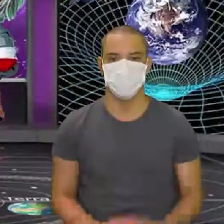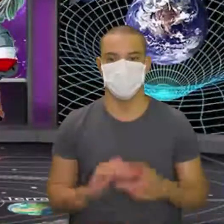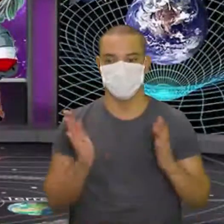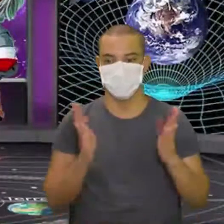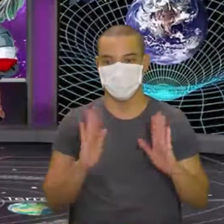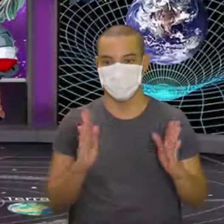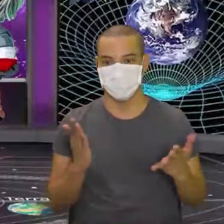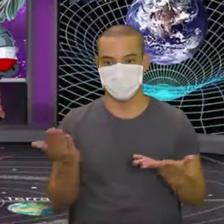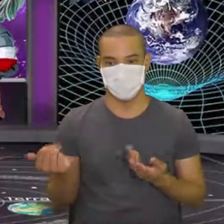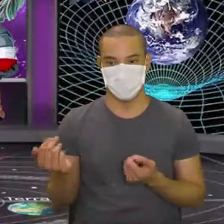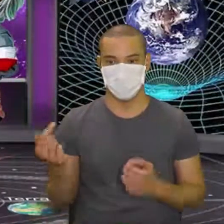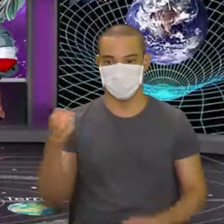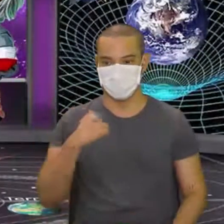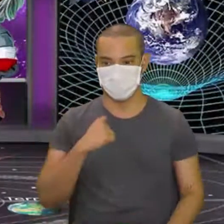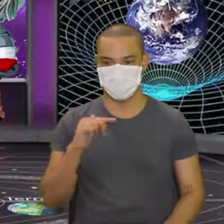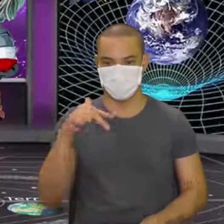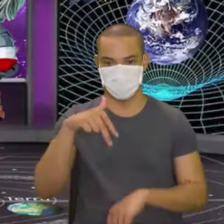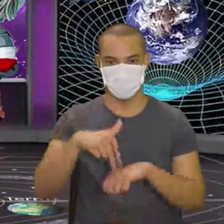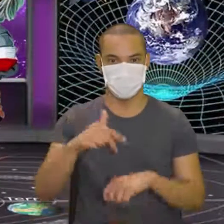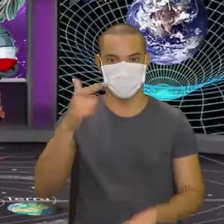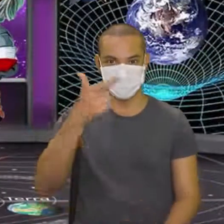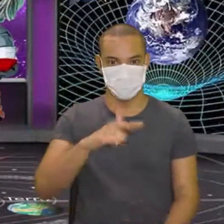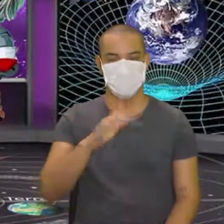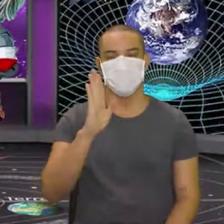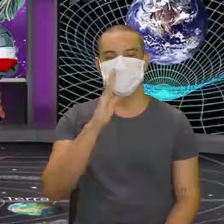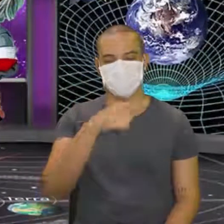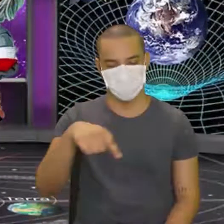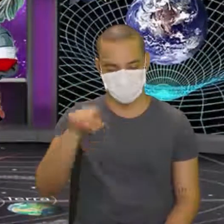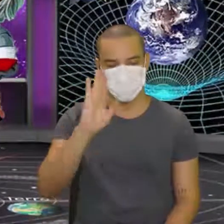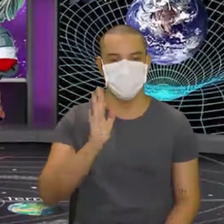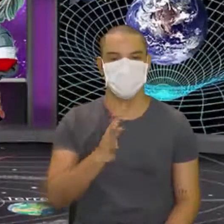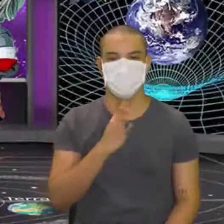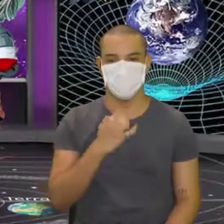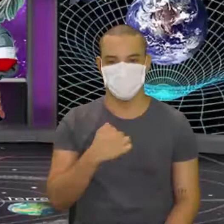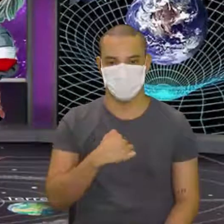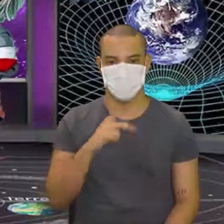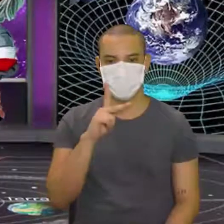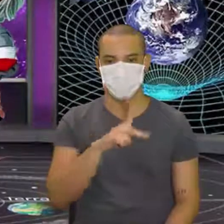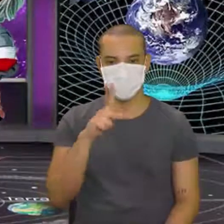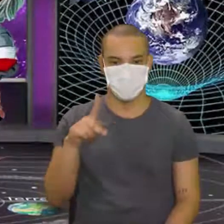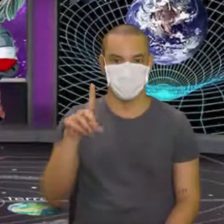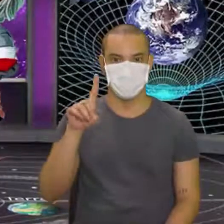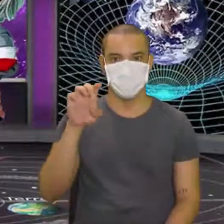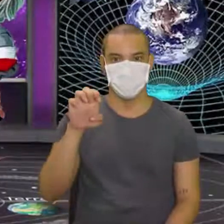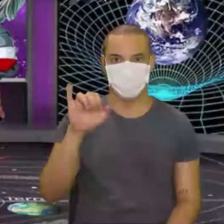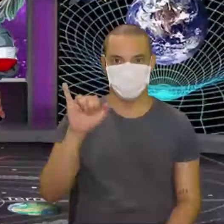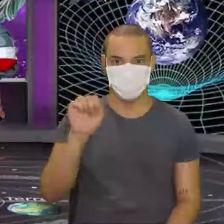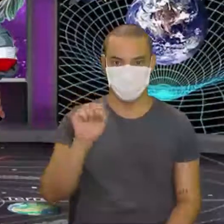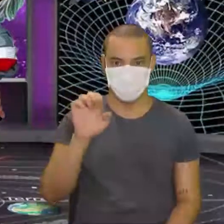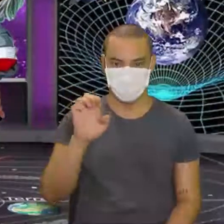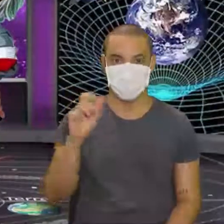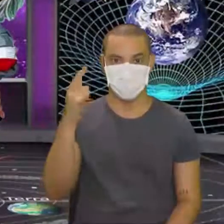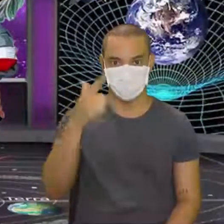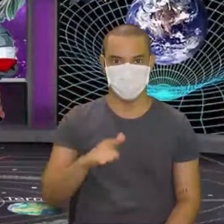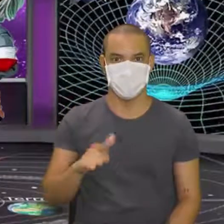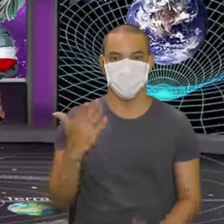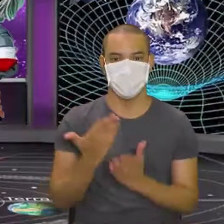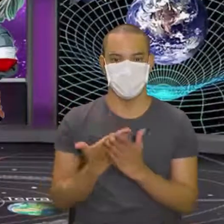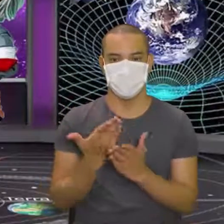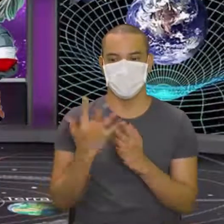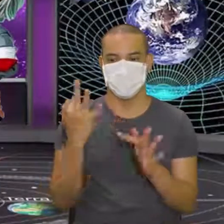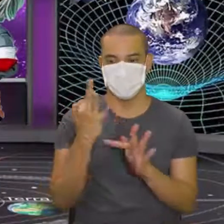Olá, jovens! Olha eu aqui de novo, como vocês já conhecem, professora Deise Lima, para mais uma aula de